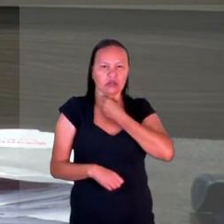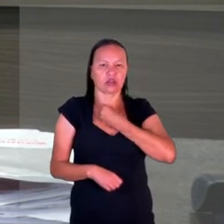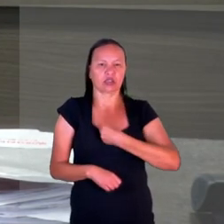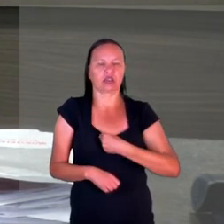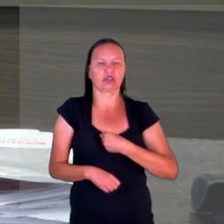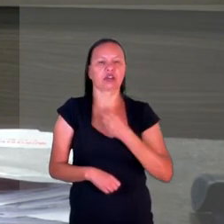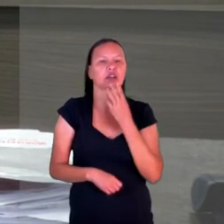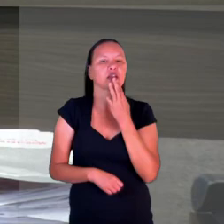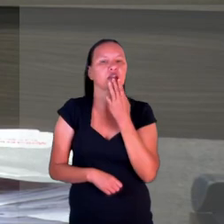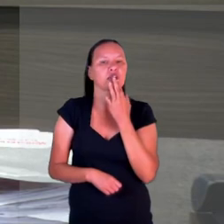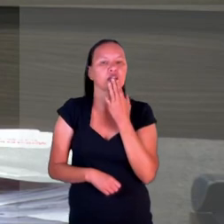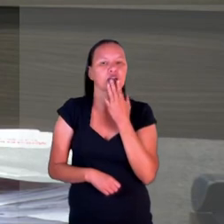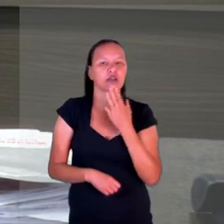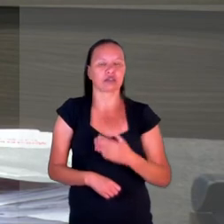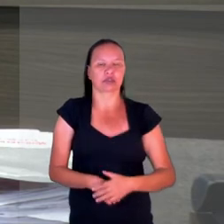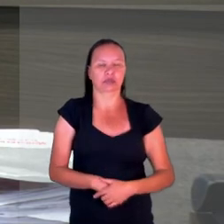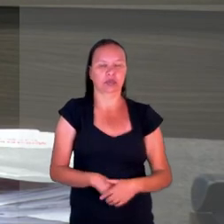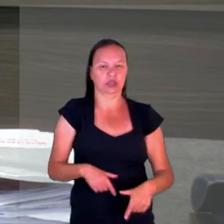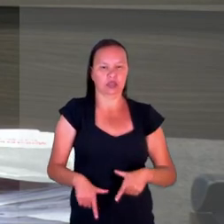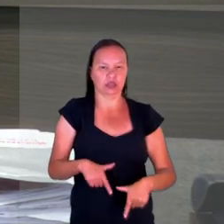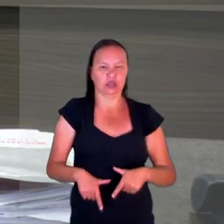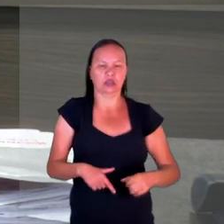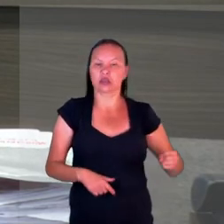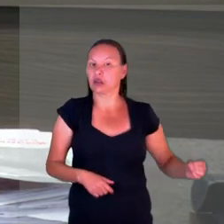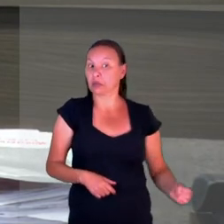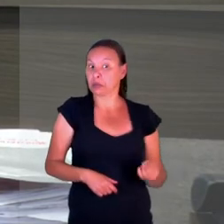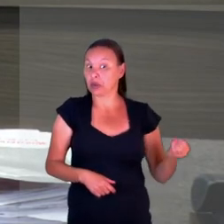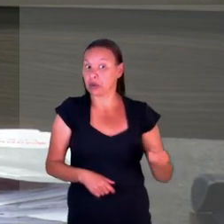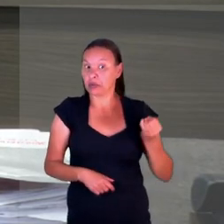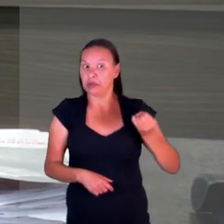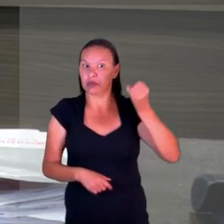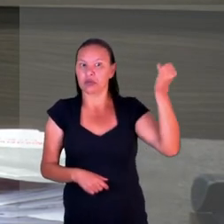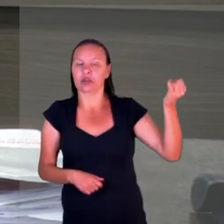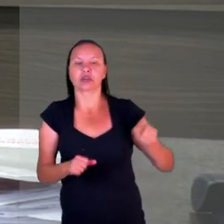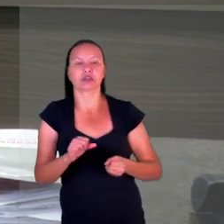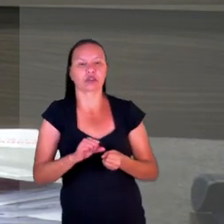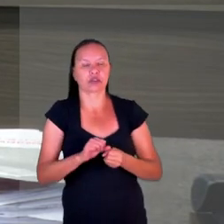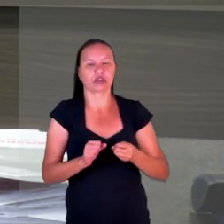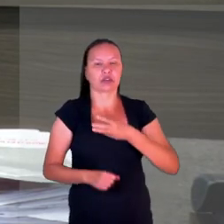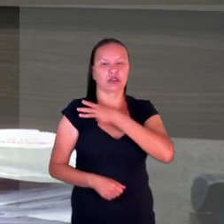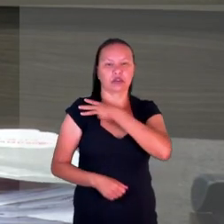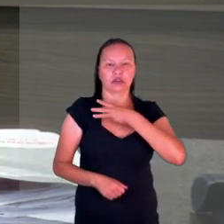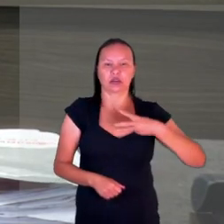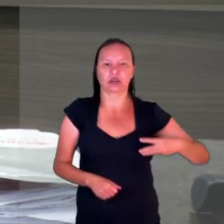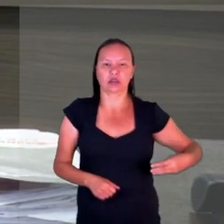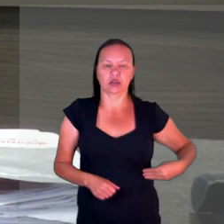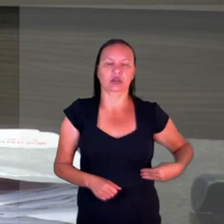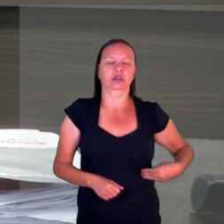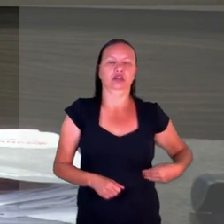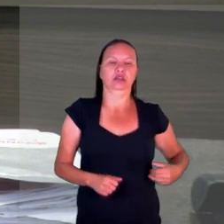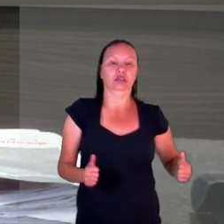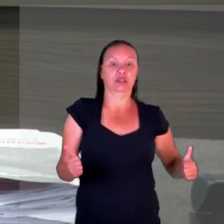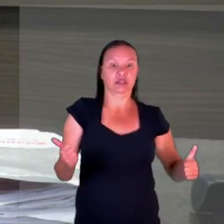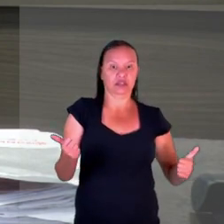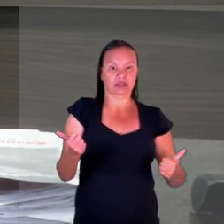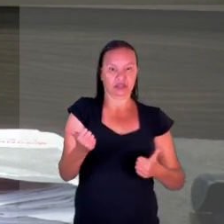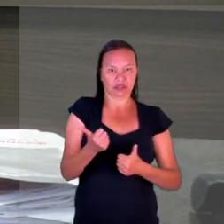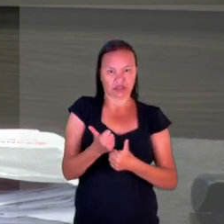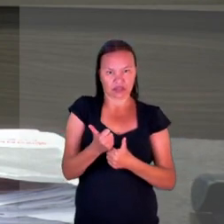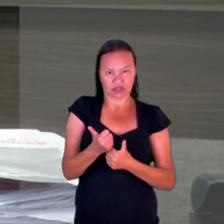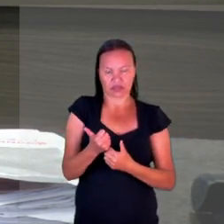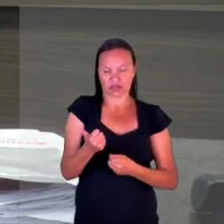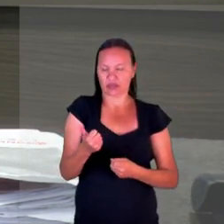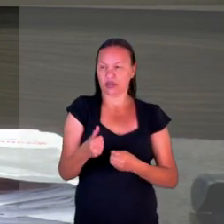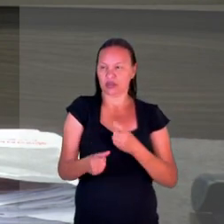que em ver um trabalho tão importante quanto esse sendo feito aqui no cnmp e podem reencontrar aqui alguns colegas em especial a